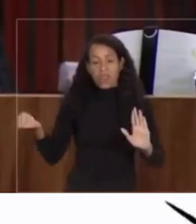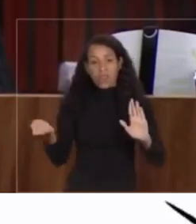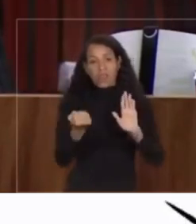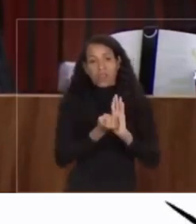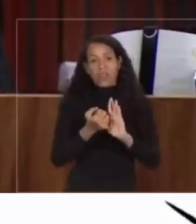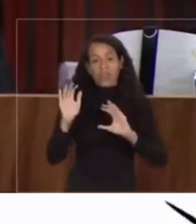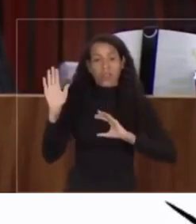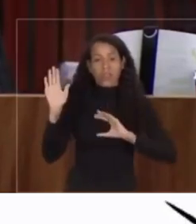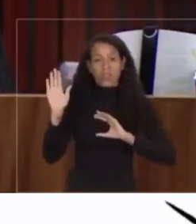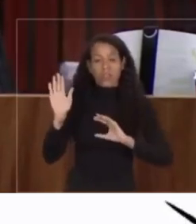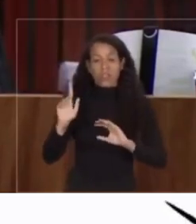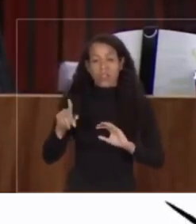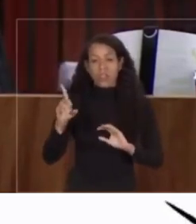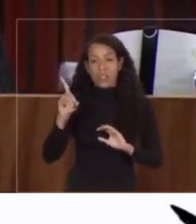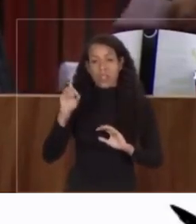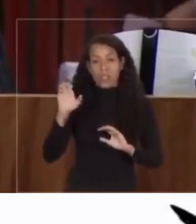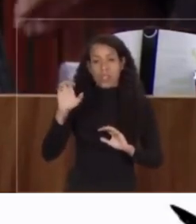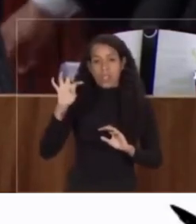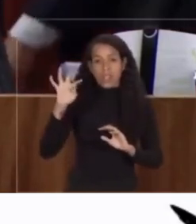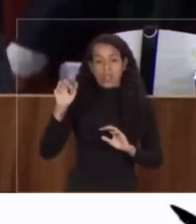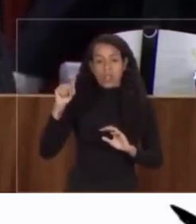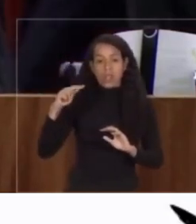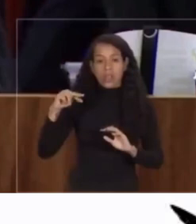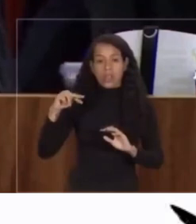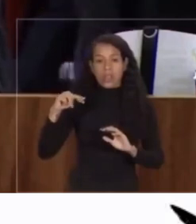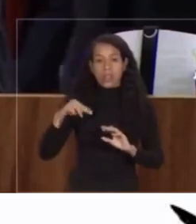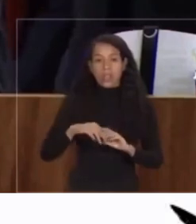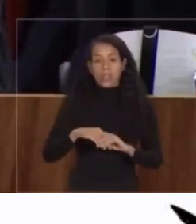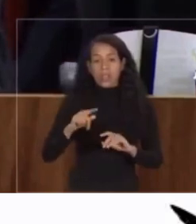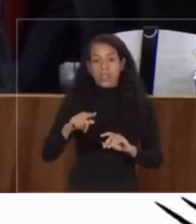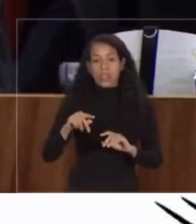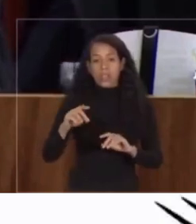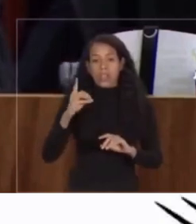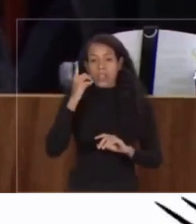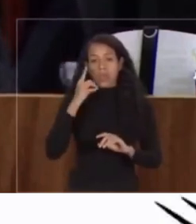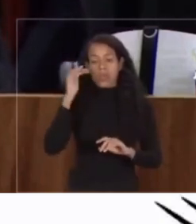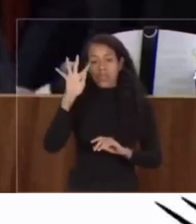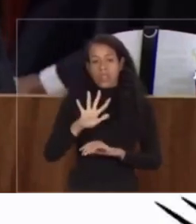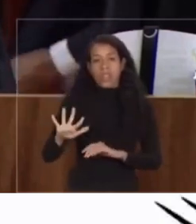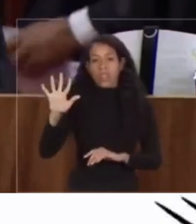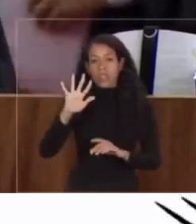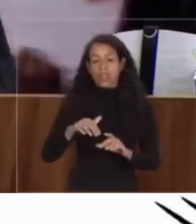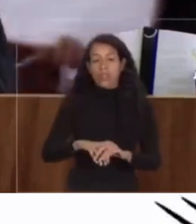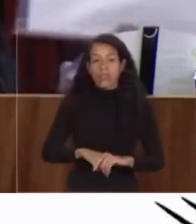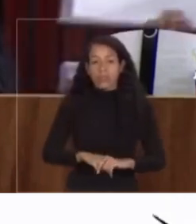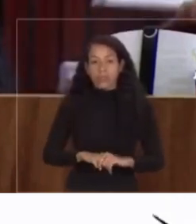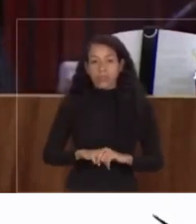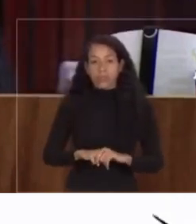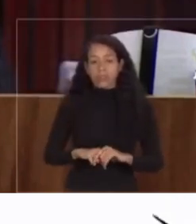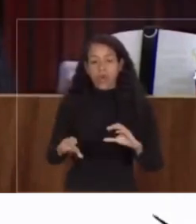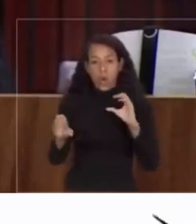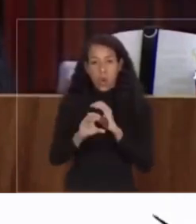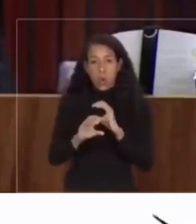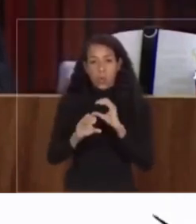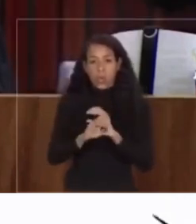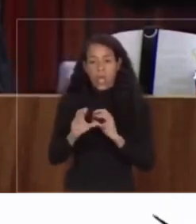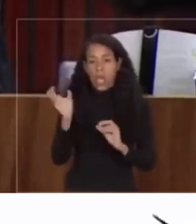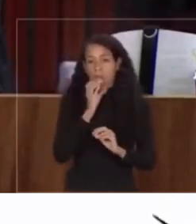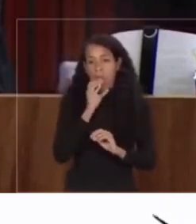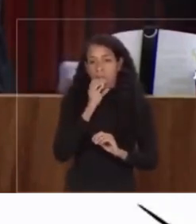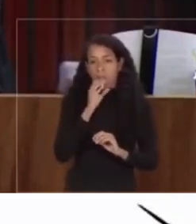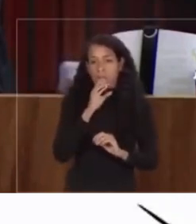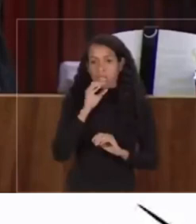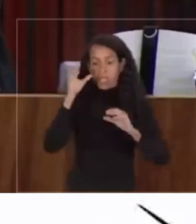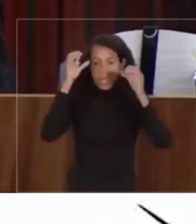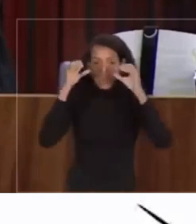do recorrido Deltan Martinácio Dallagnol ao cargo de deputado federal, comunicando-se de